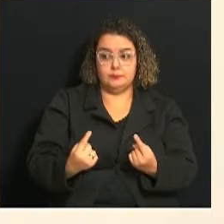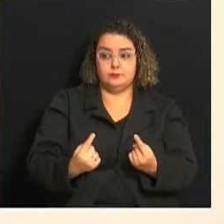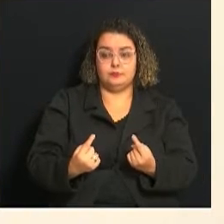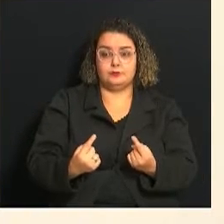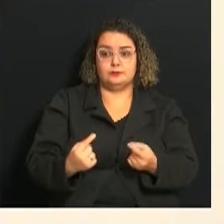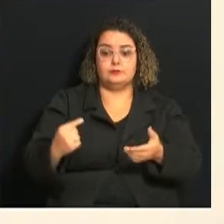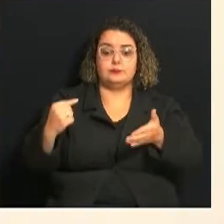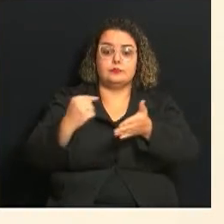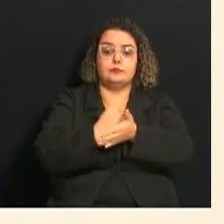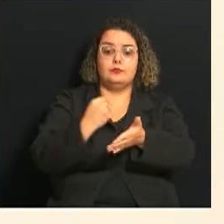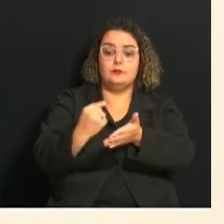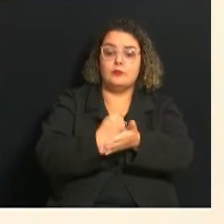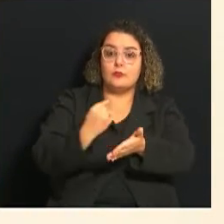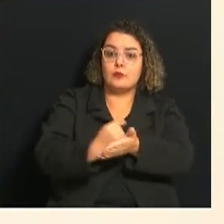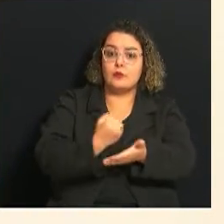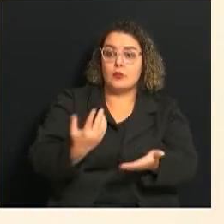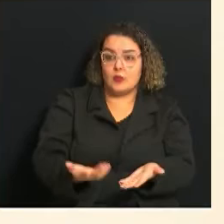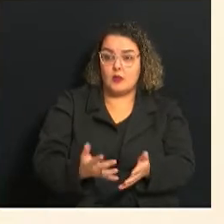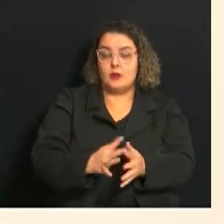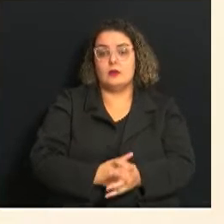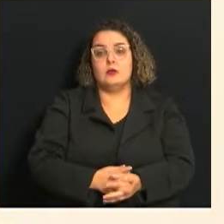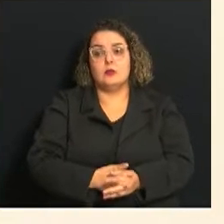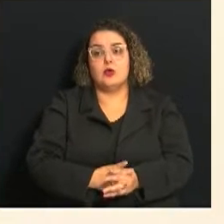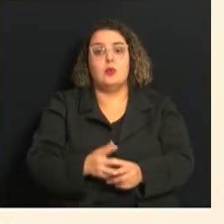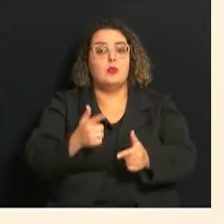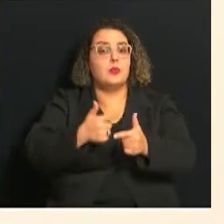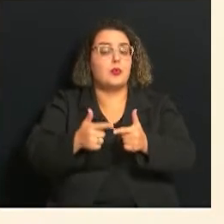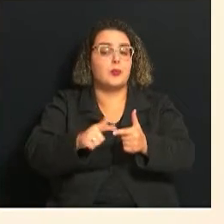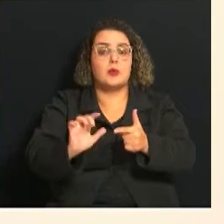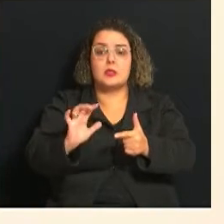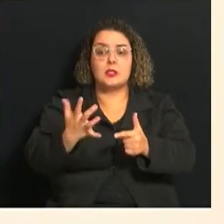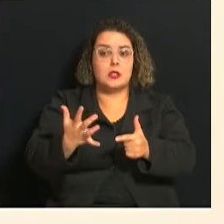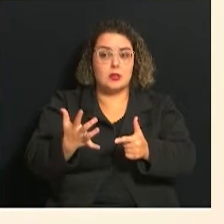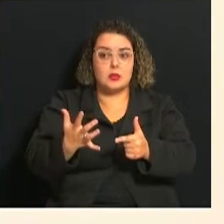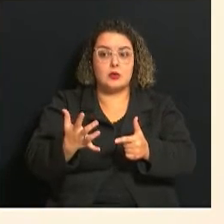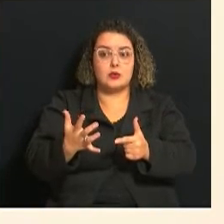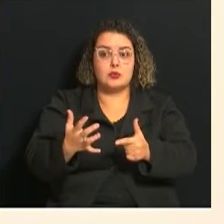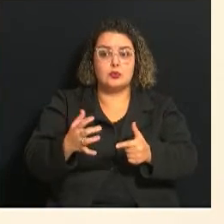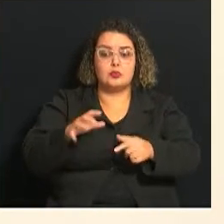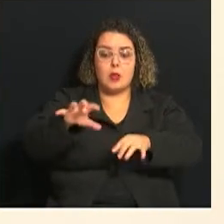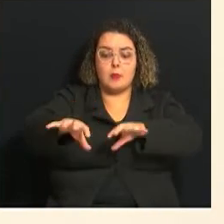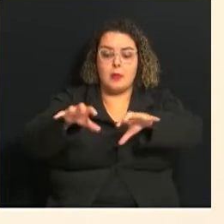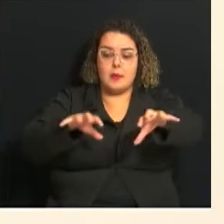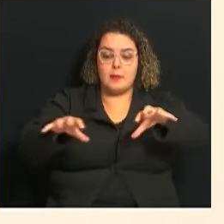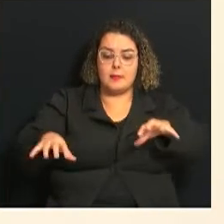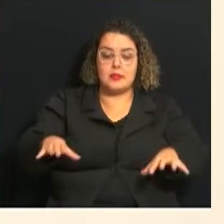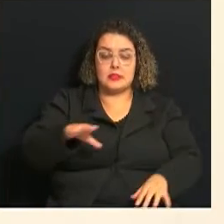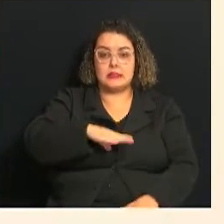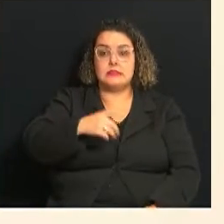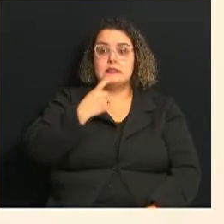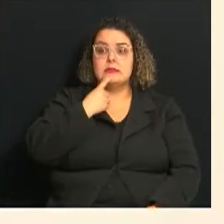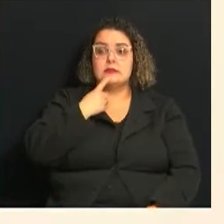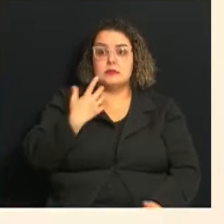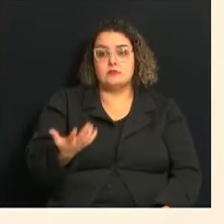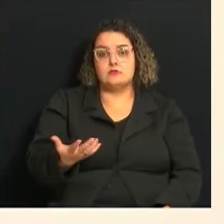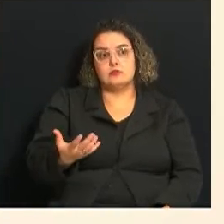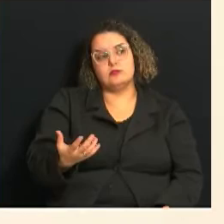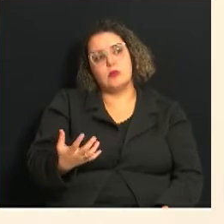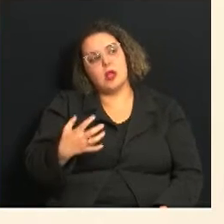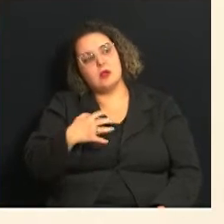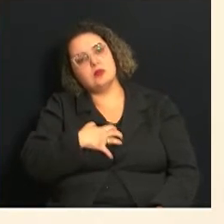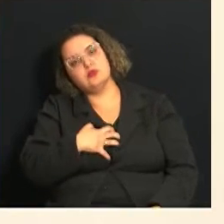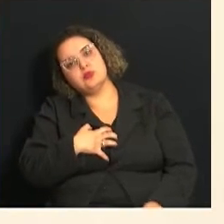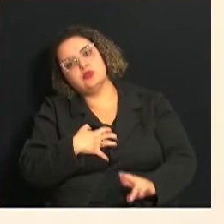perguntando sobre esses problemas que estão acontecendo na questão do zoneamento da cidade de Campinas. Alguns de uma forma, outros de